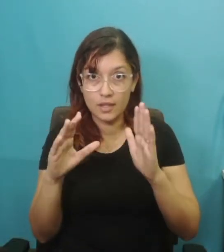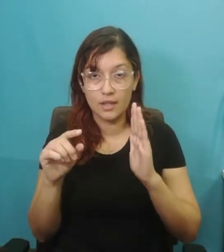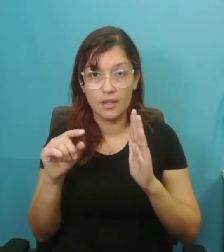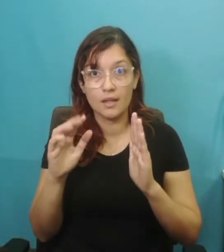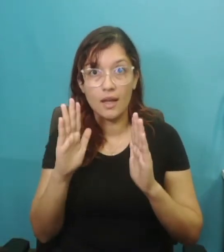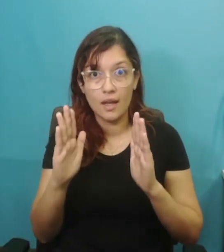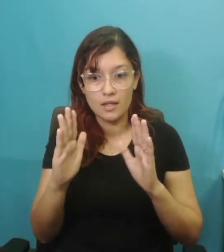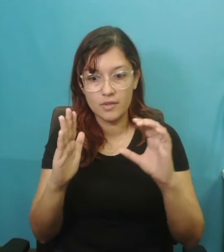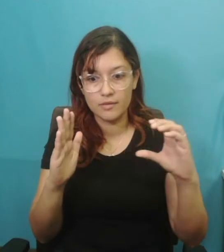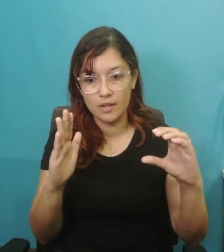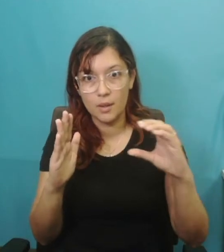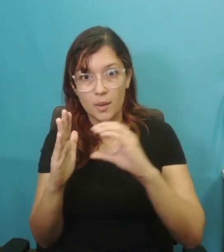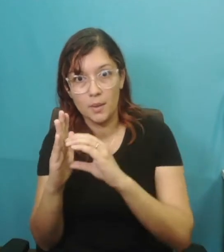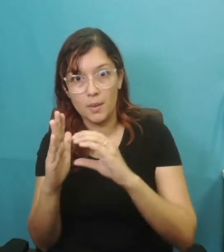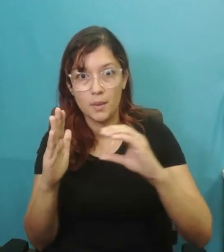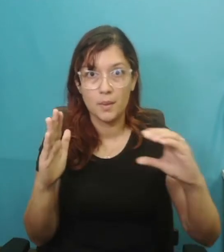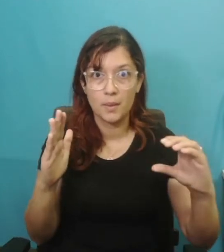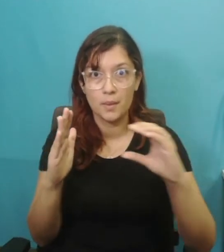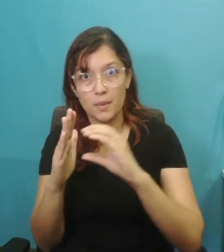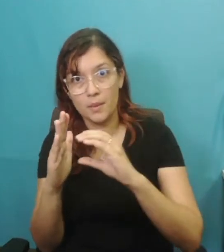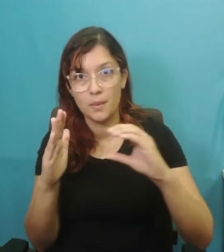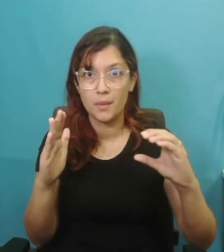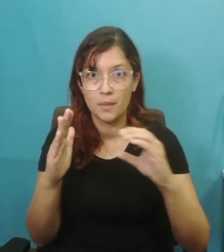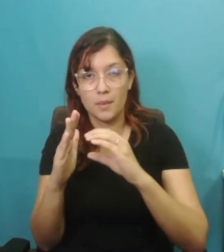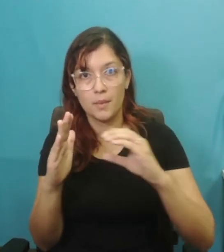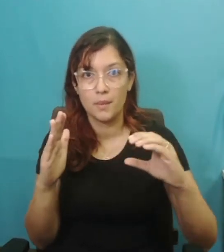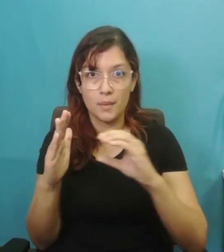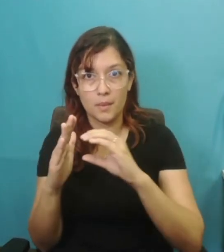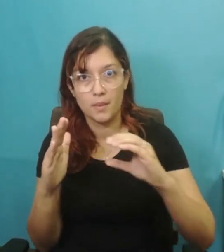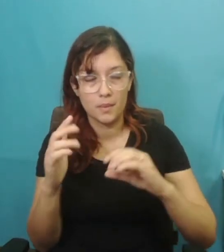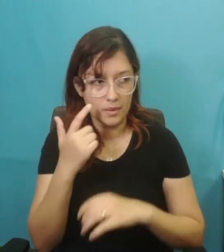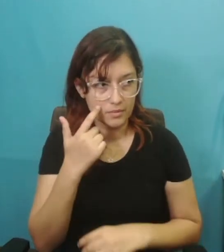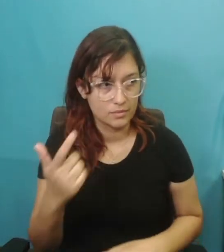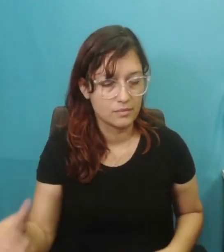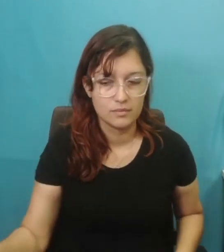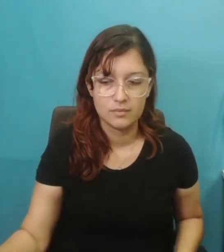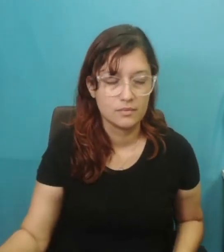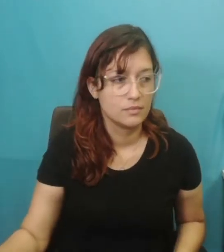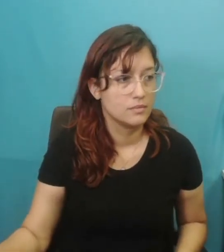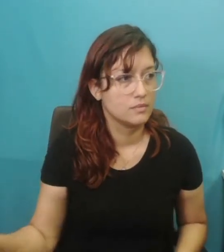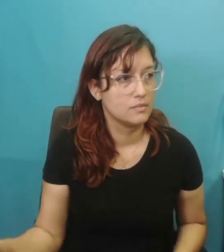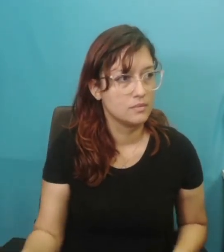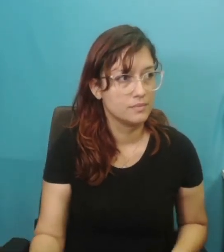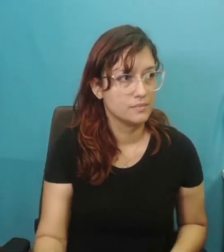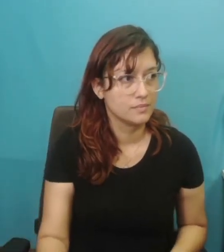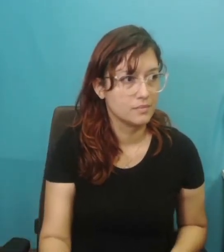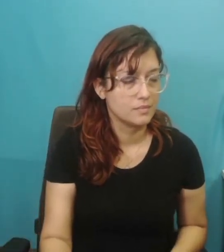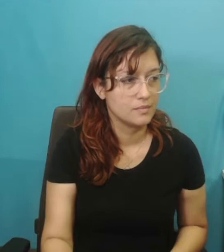E quando solta o objeto, ele